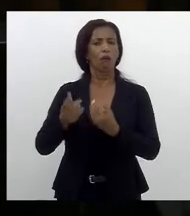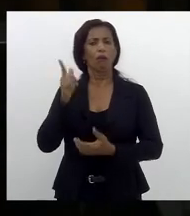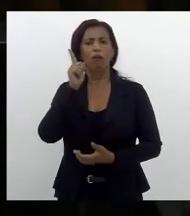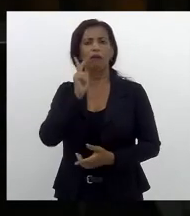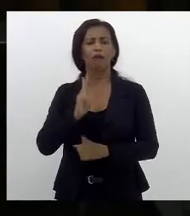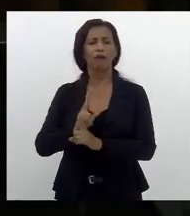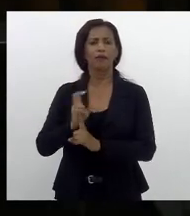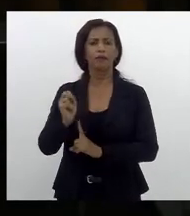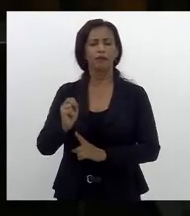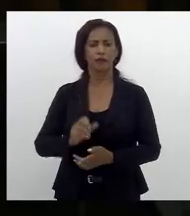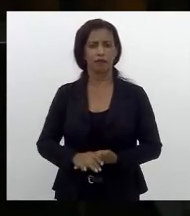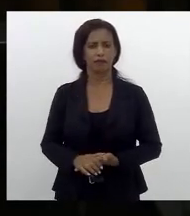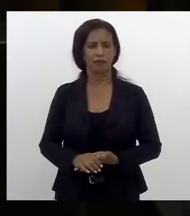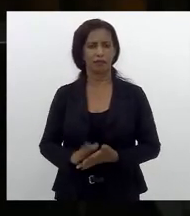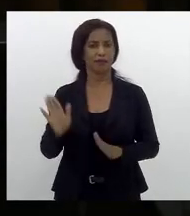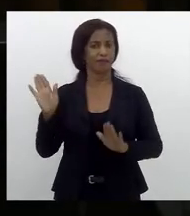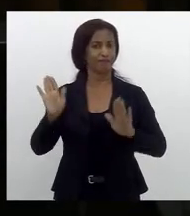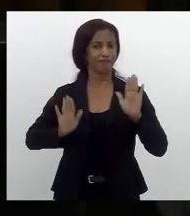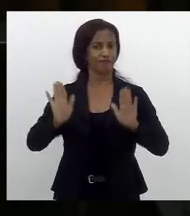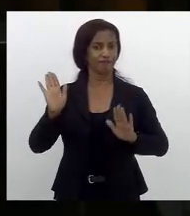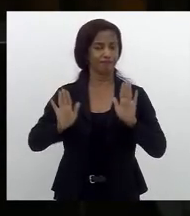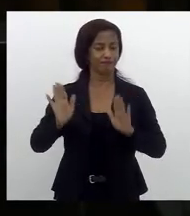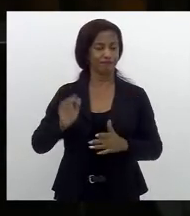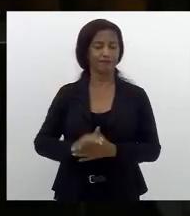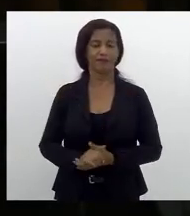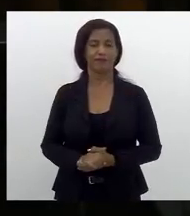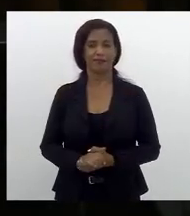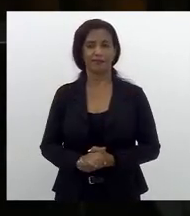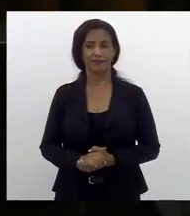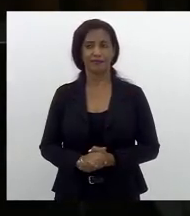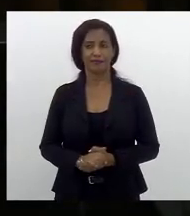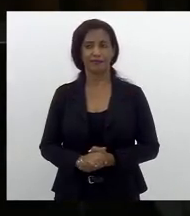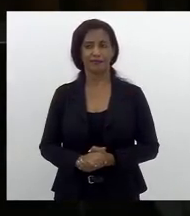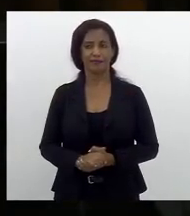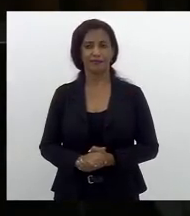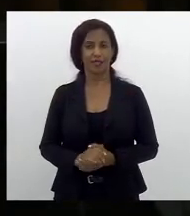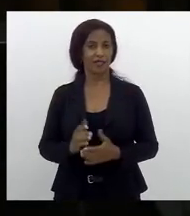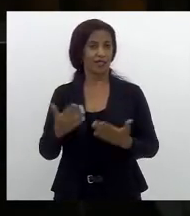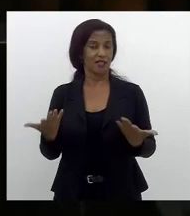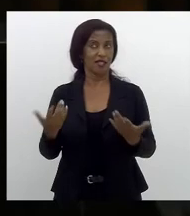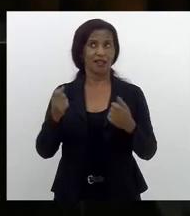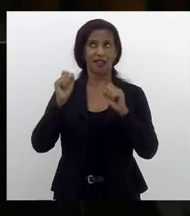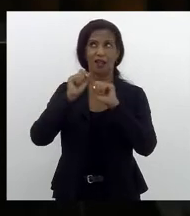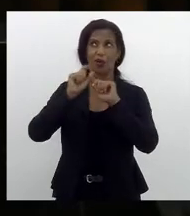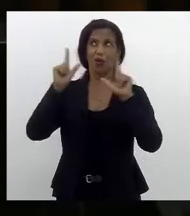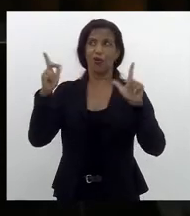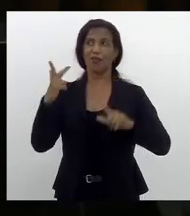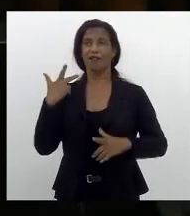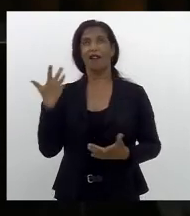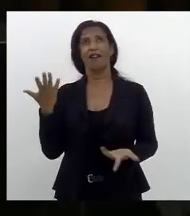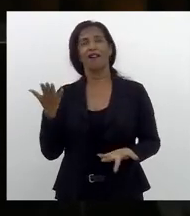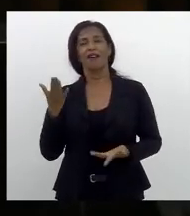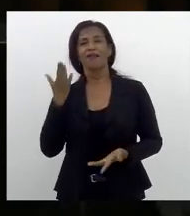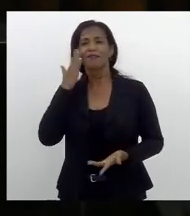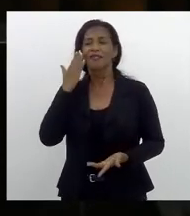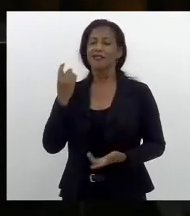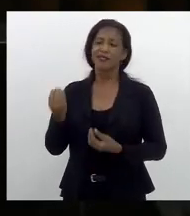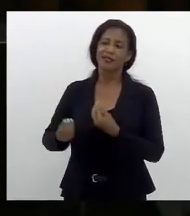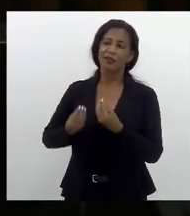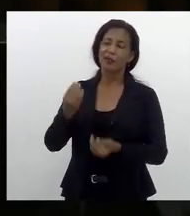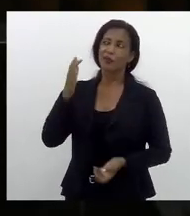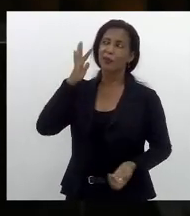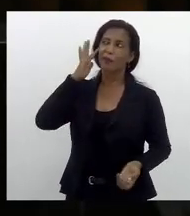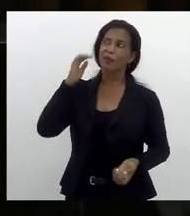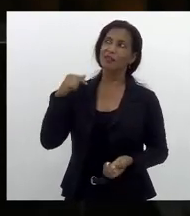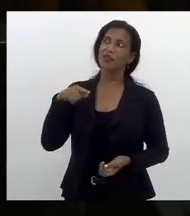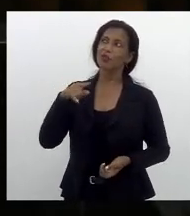ganhar essa licitação. Será que um dia acordaram e falaram assim, ai rapaz, sabe o que acontece? Pensando em ir lá